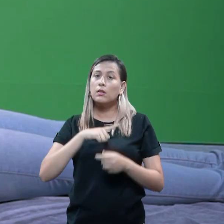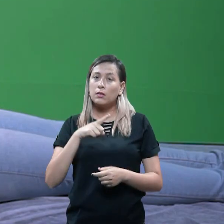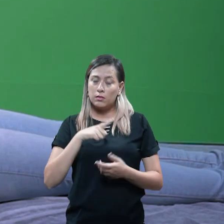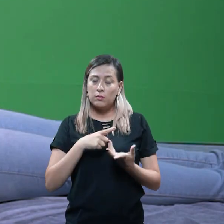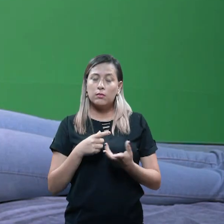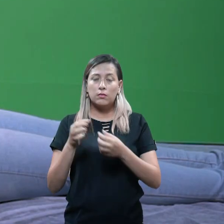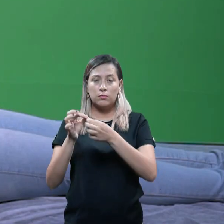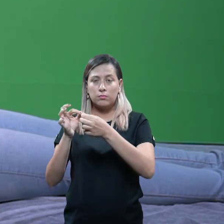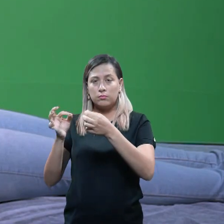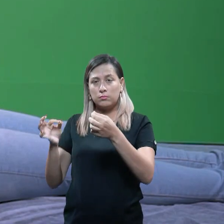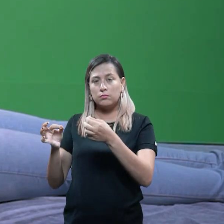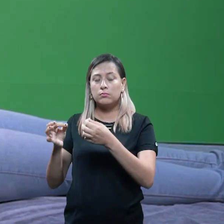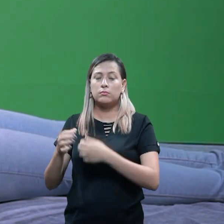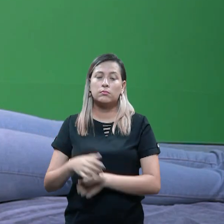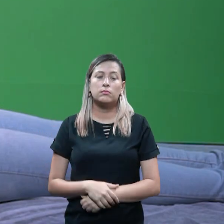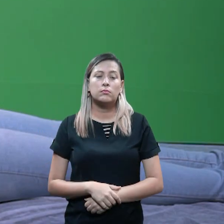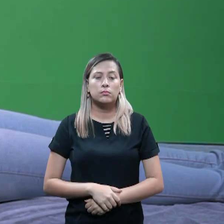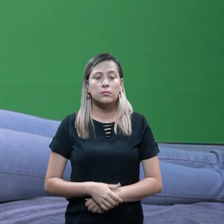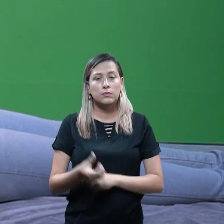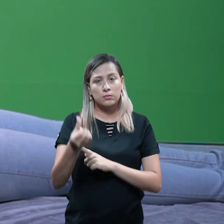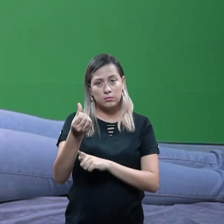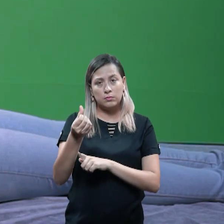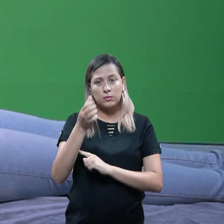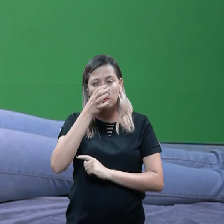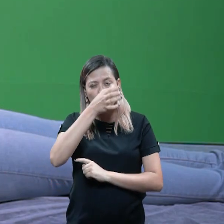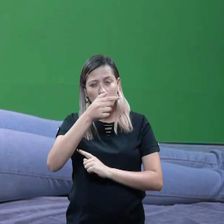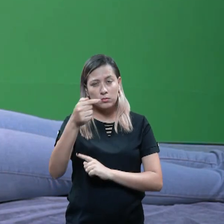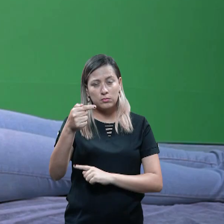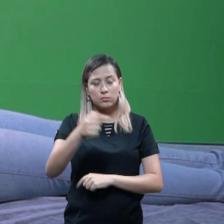ok? Certinha a medida.